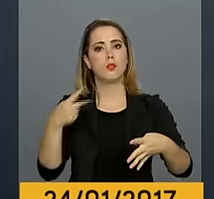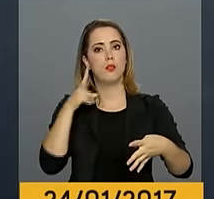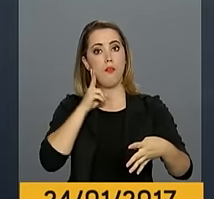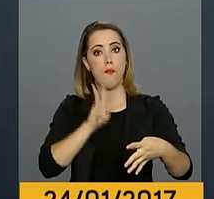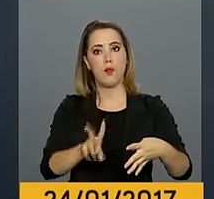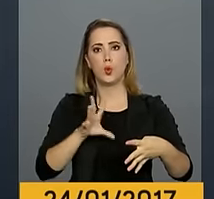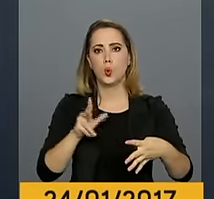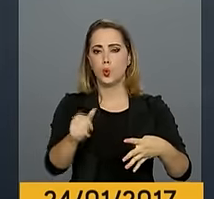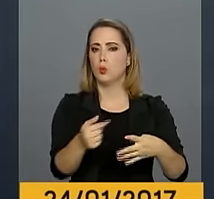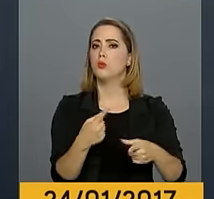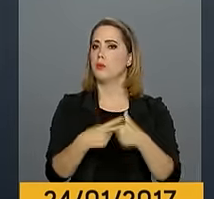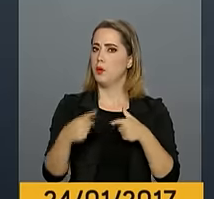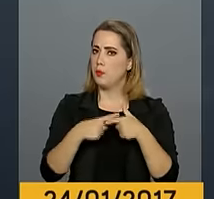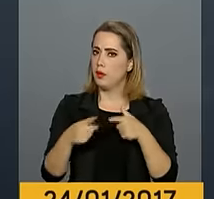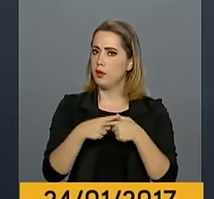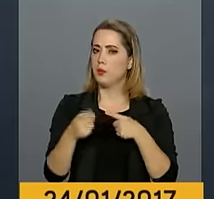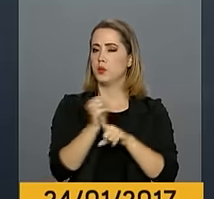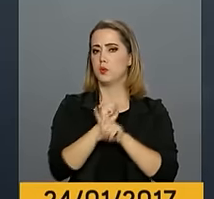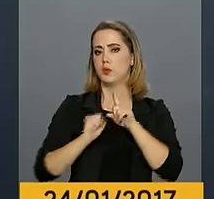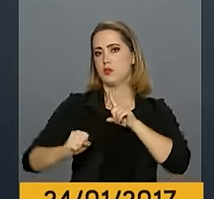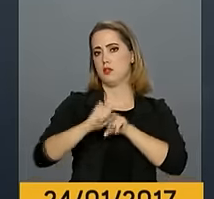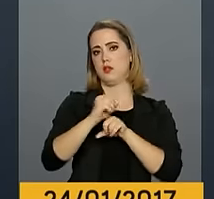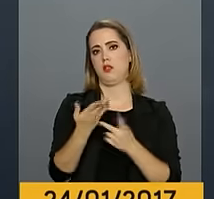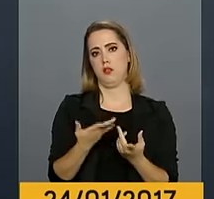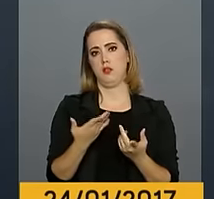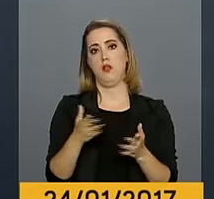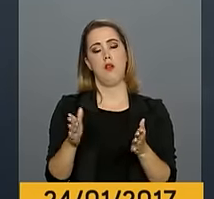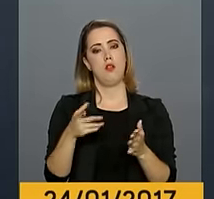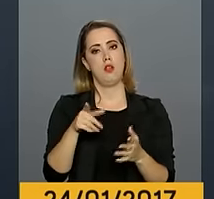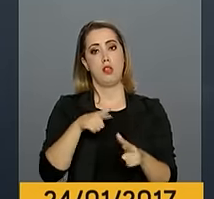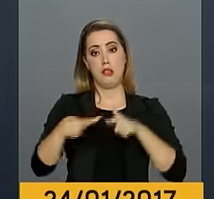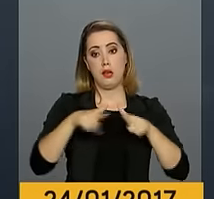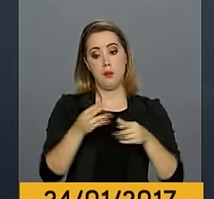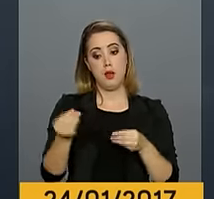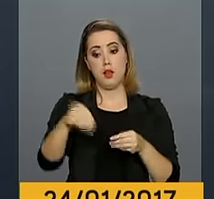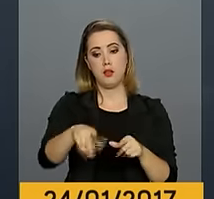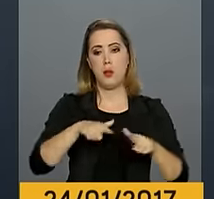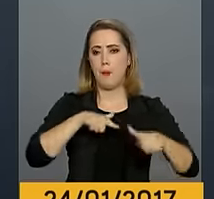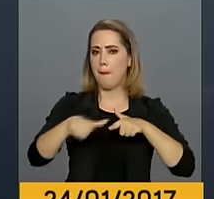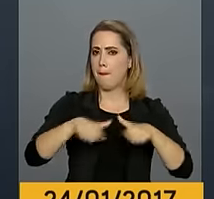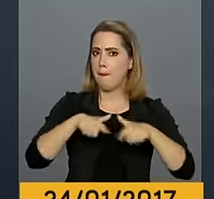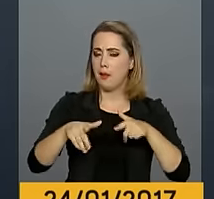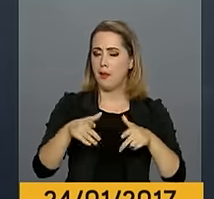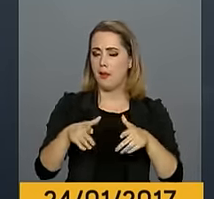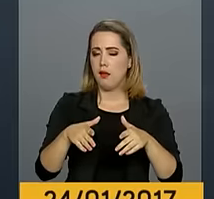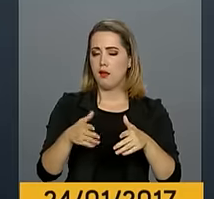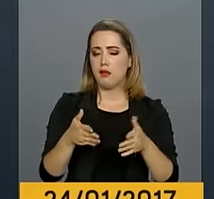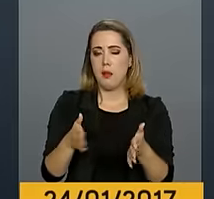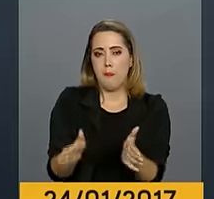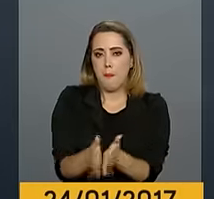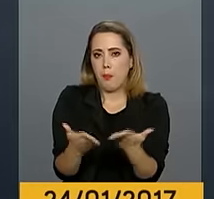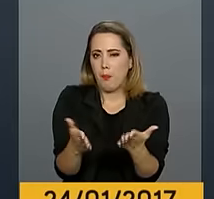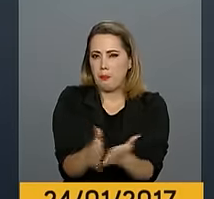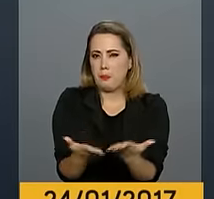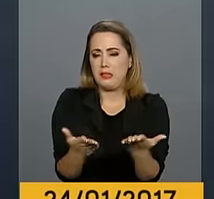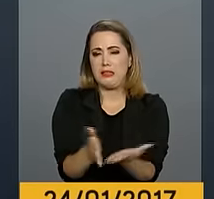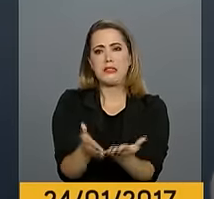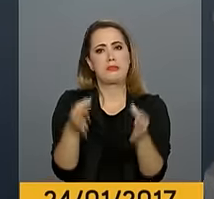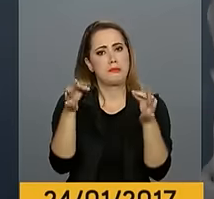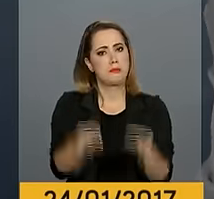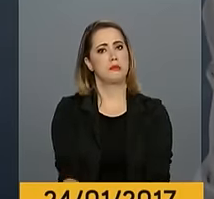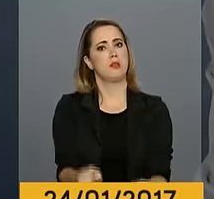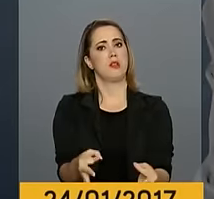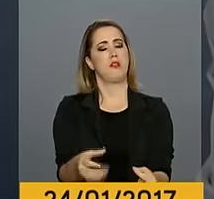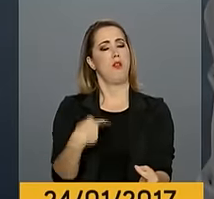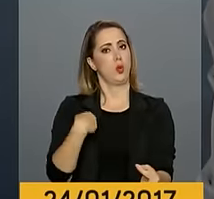nós temos trabalhado com a chamada pobreza absoluta, com muita, com muita força, com muito vigor. Né? Eu estou